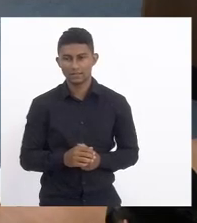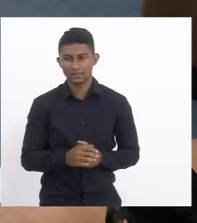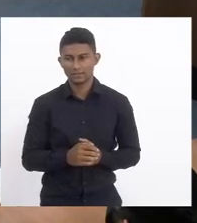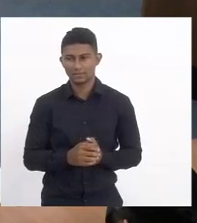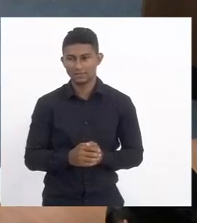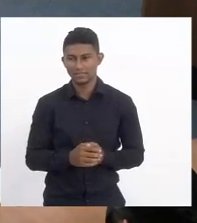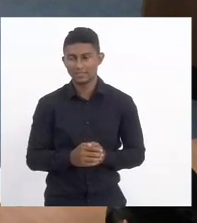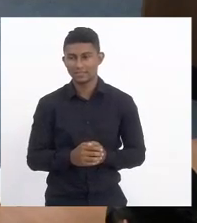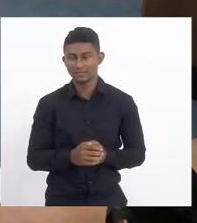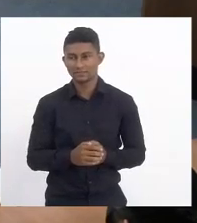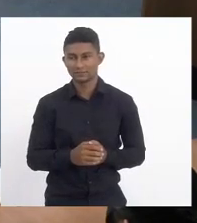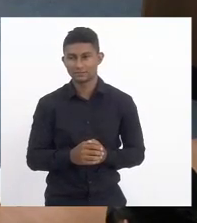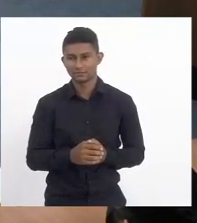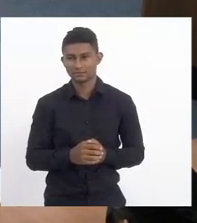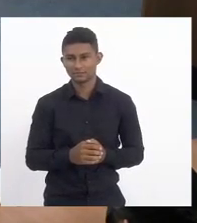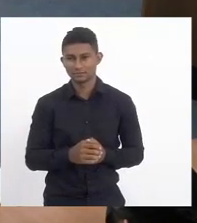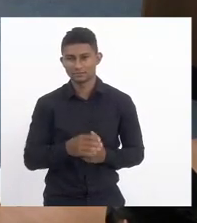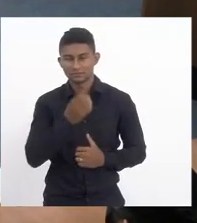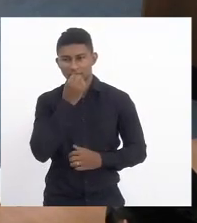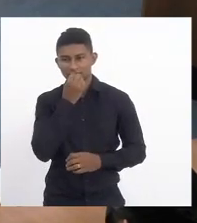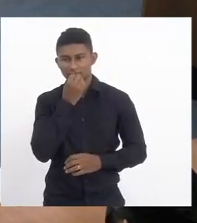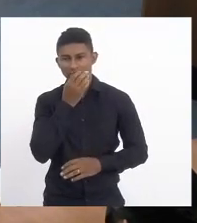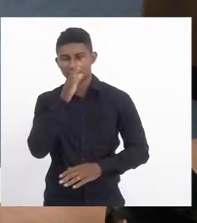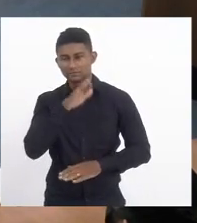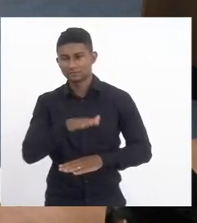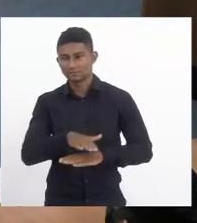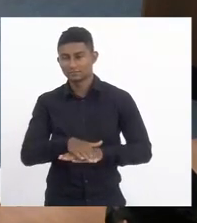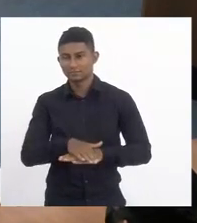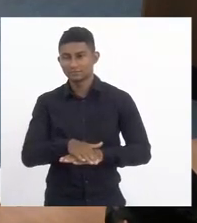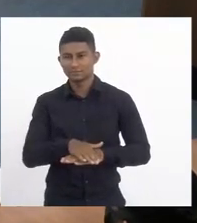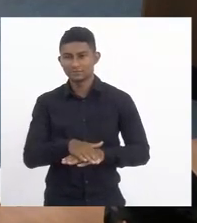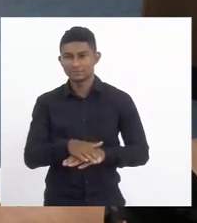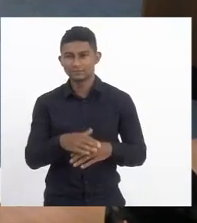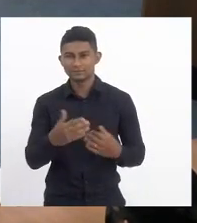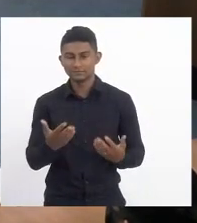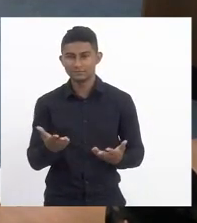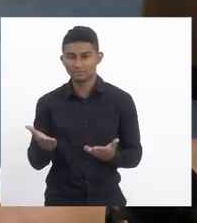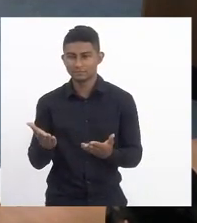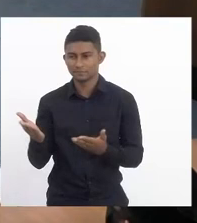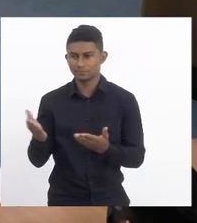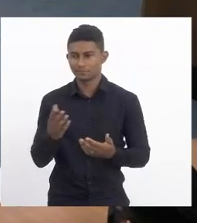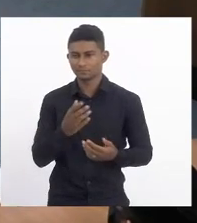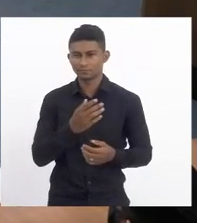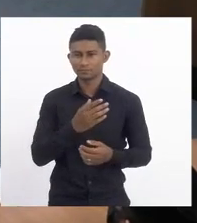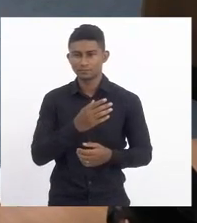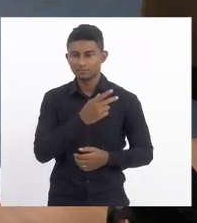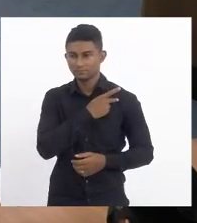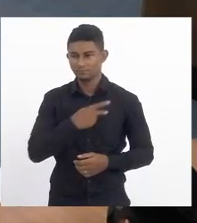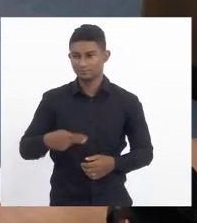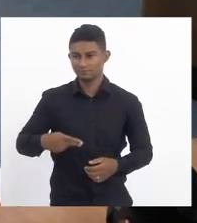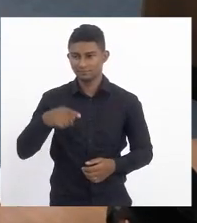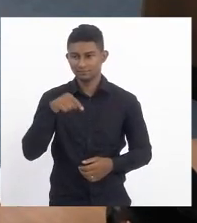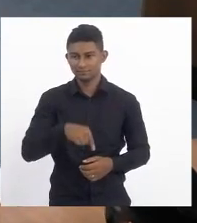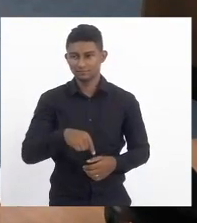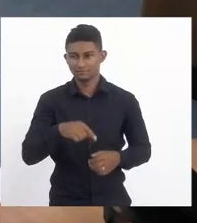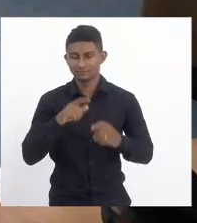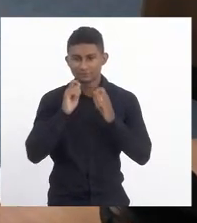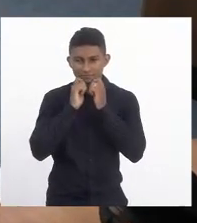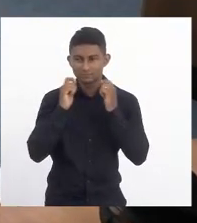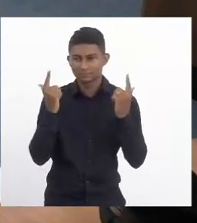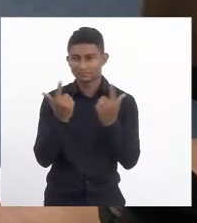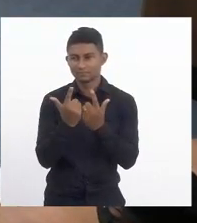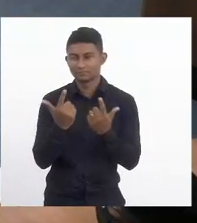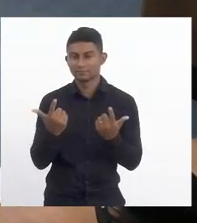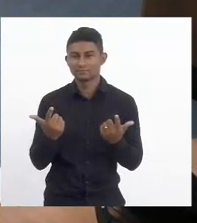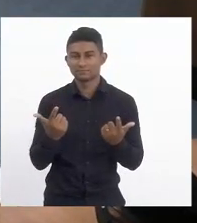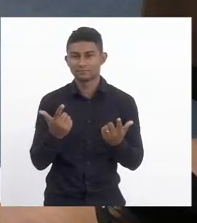Boa tarde a todas e todos. Eu quero cumprimentar o presidente desta Casa de Lei, também dessa